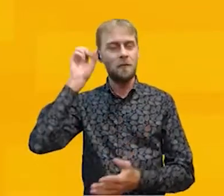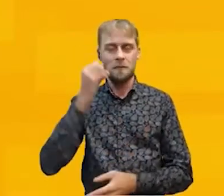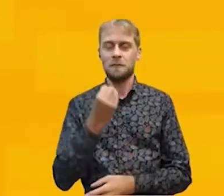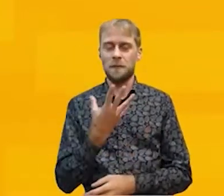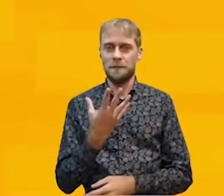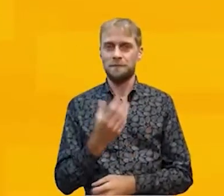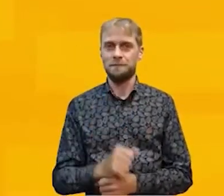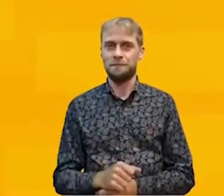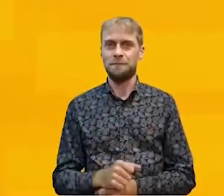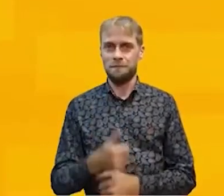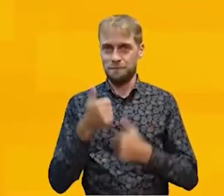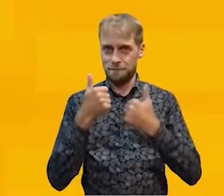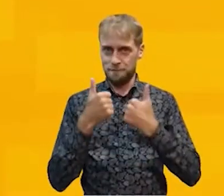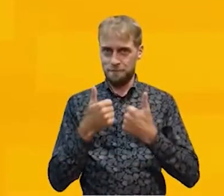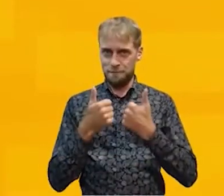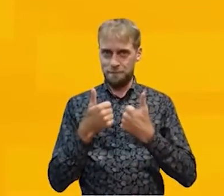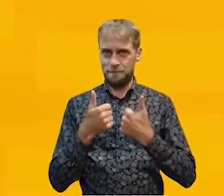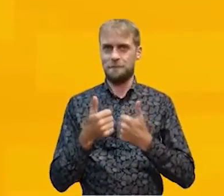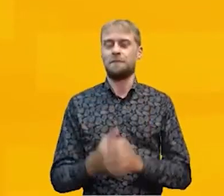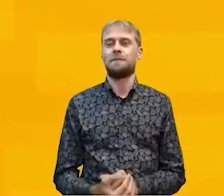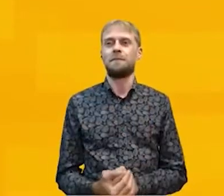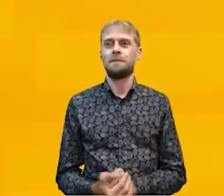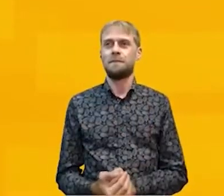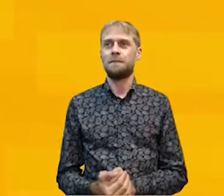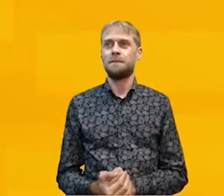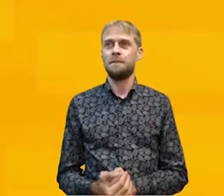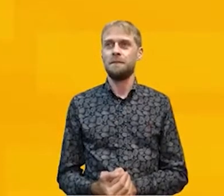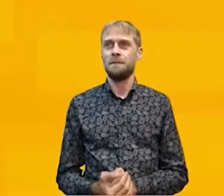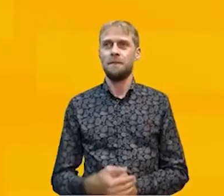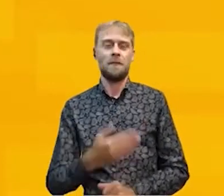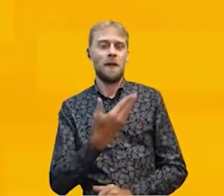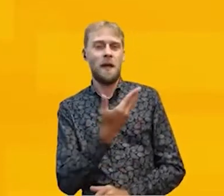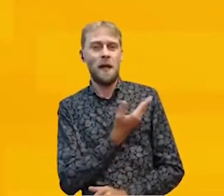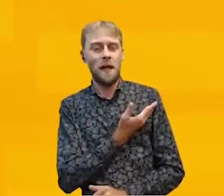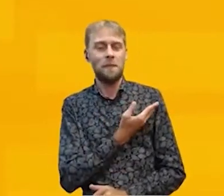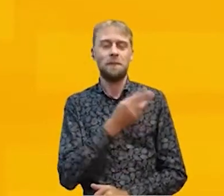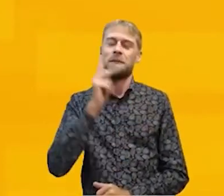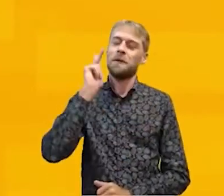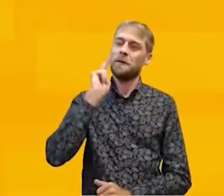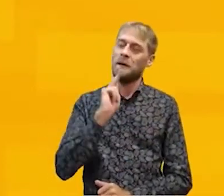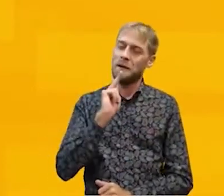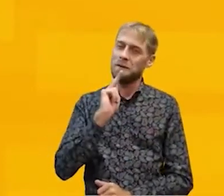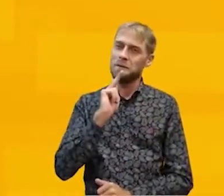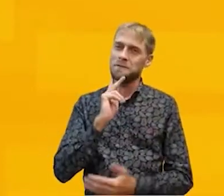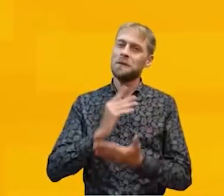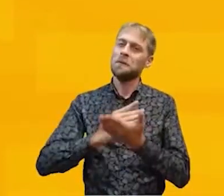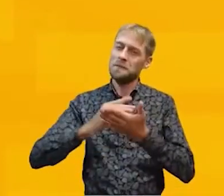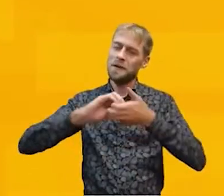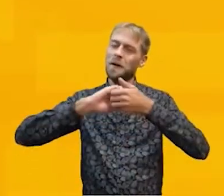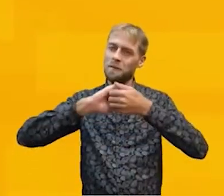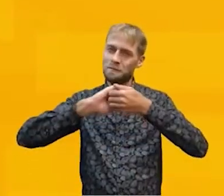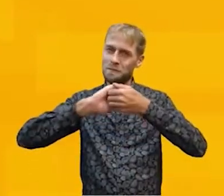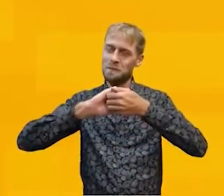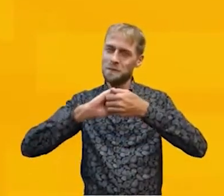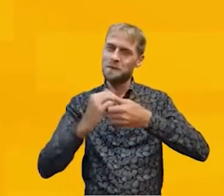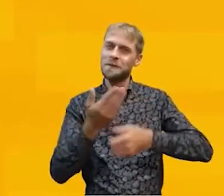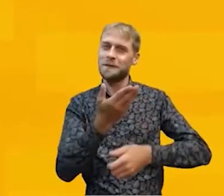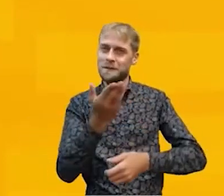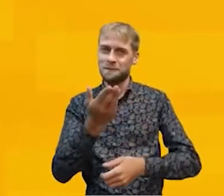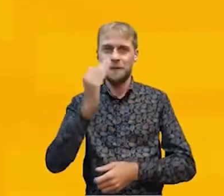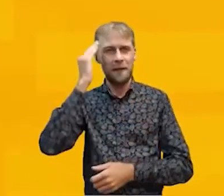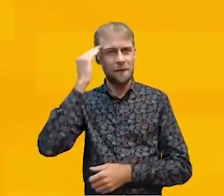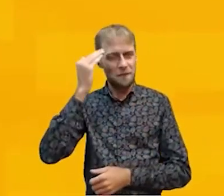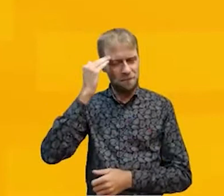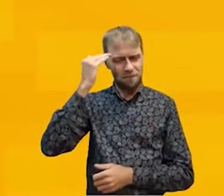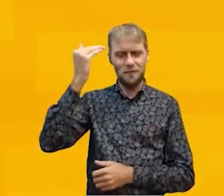bem. Ótimo. Meu amigo César Halum, vamos começar o cumprimento por você. Você sabe que eu sou um grande